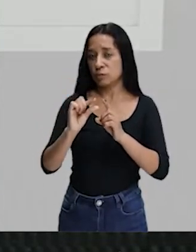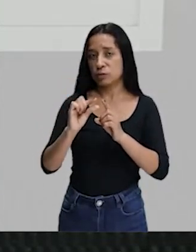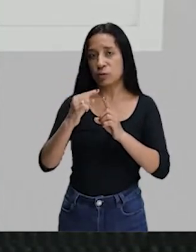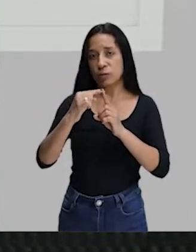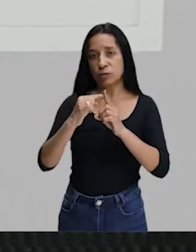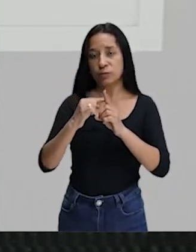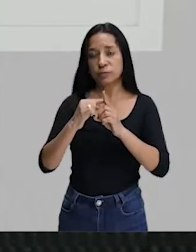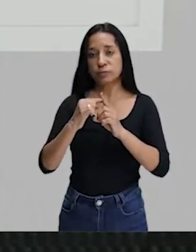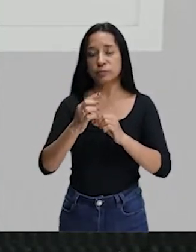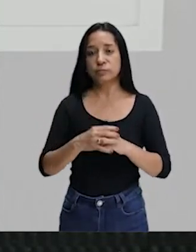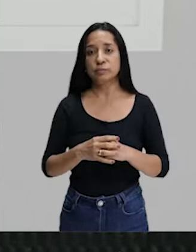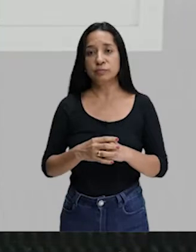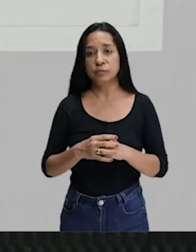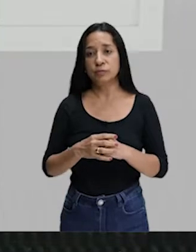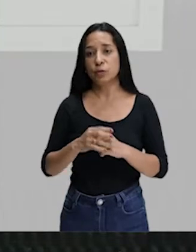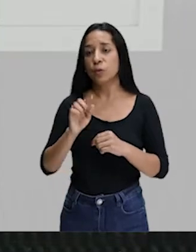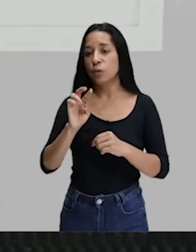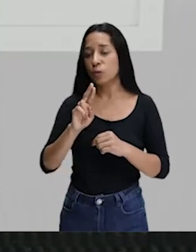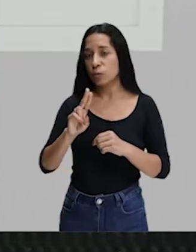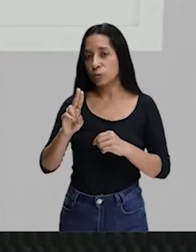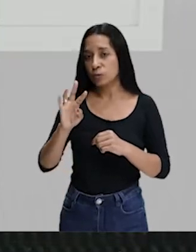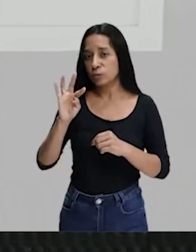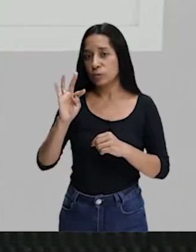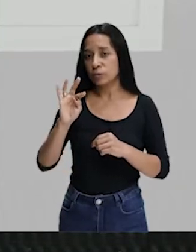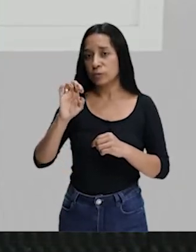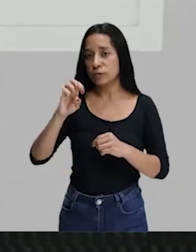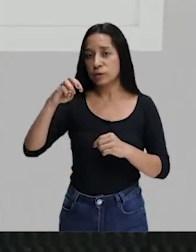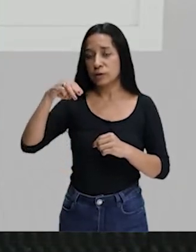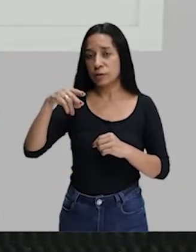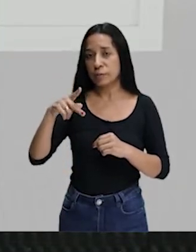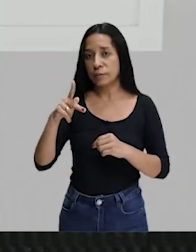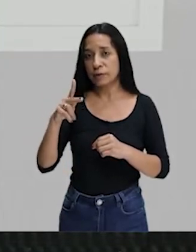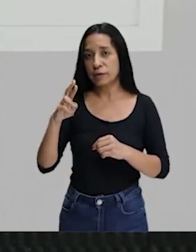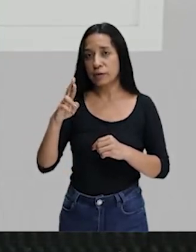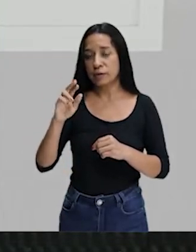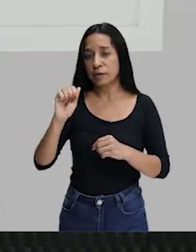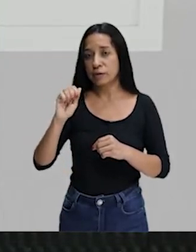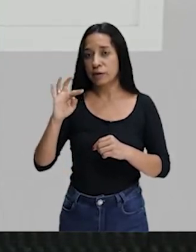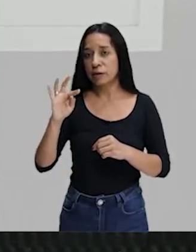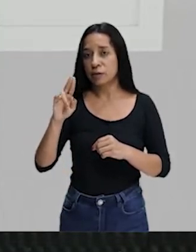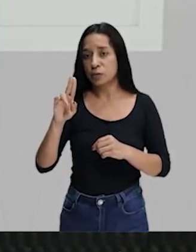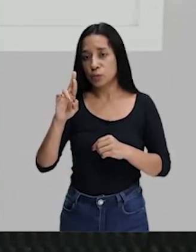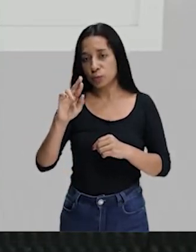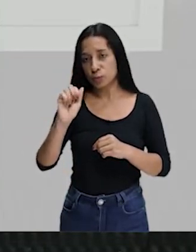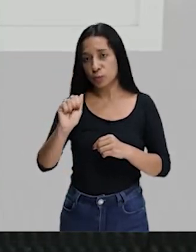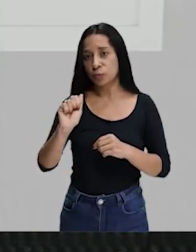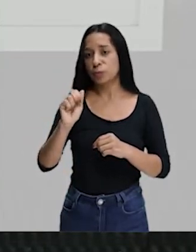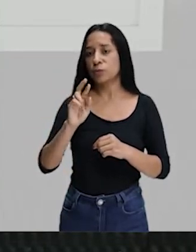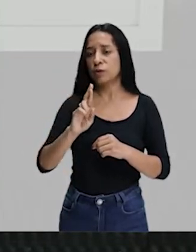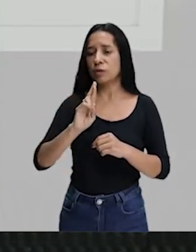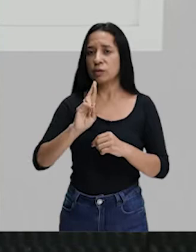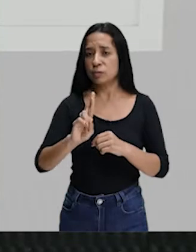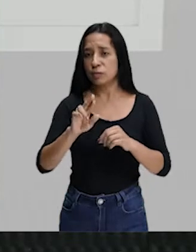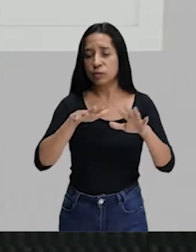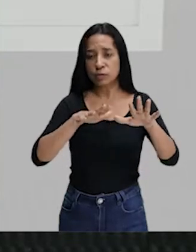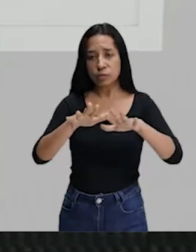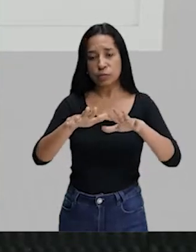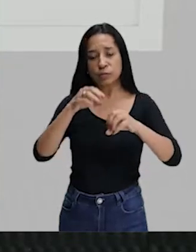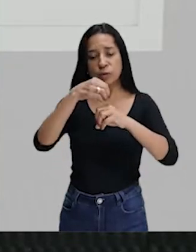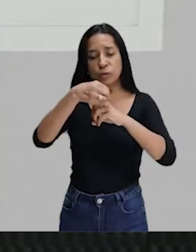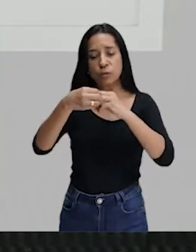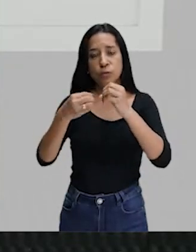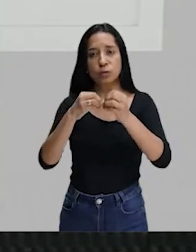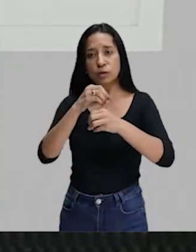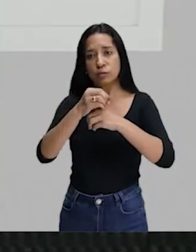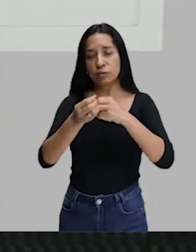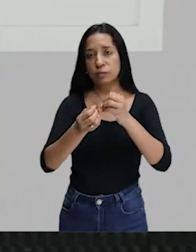nome temperatura, é o nome que nós damos à consequência desse movimento molecular. É a